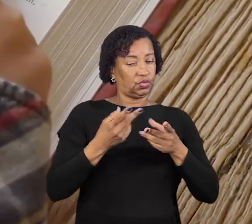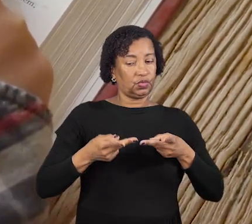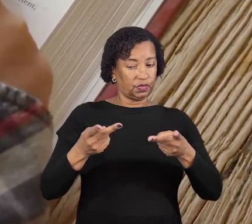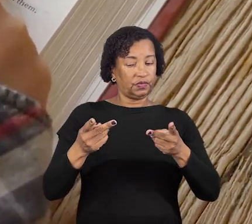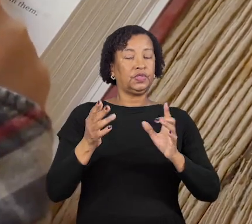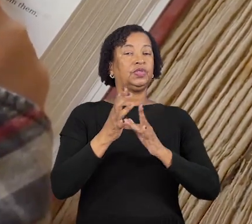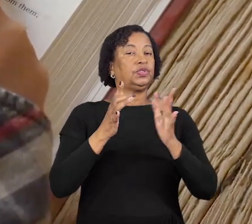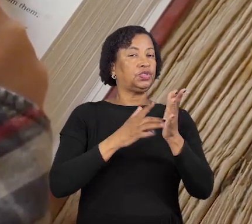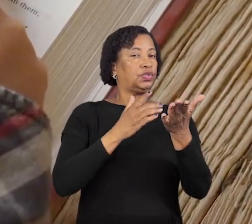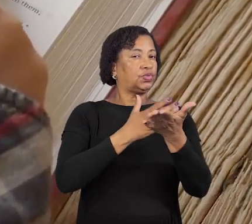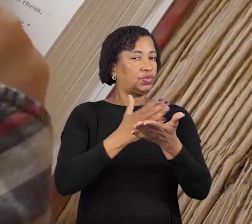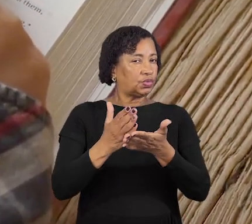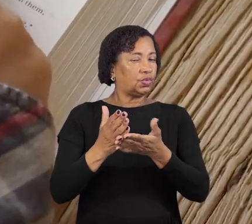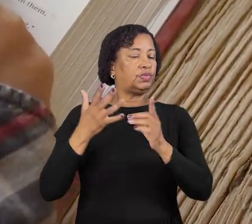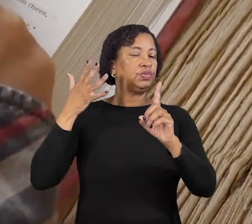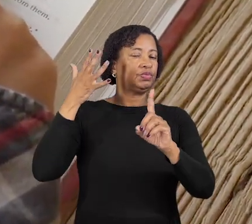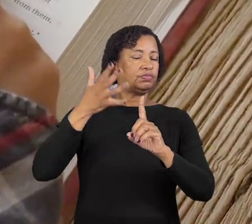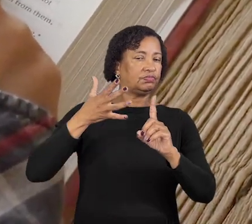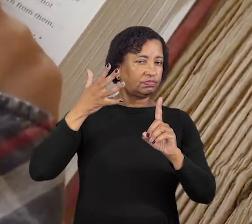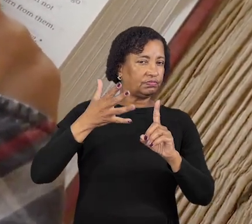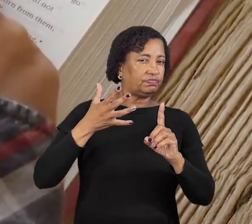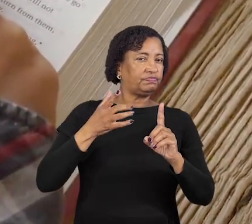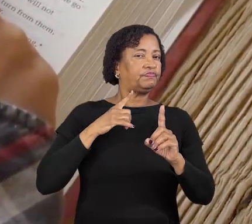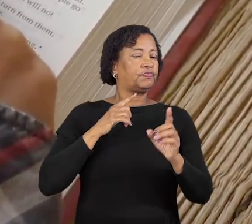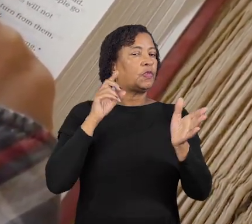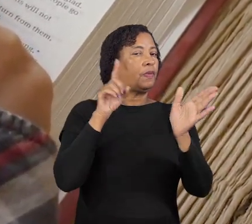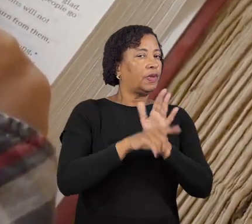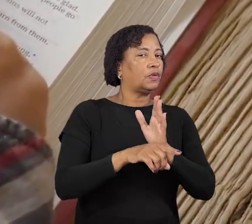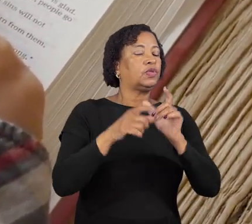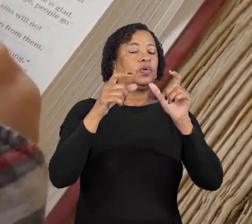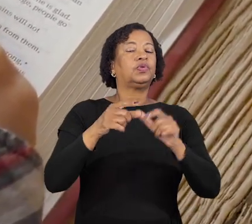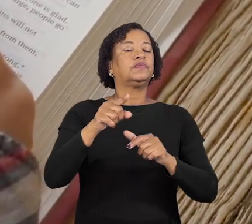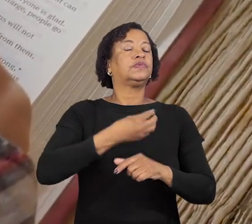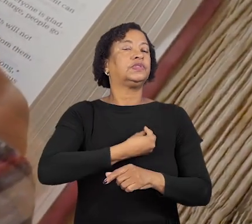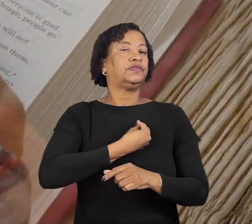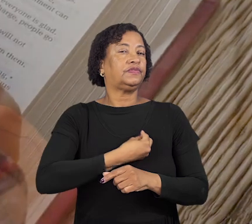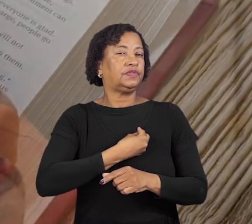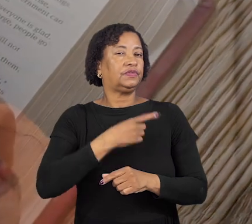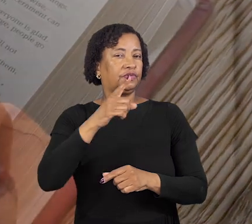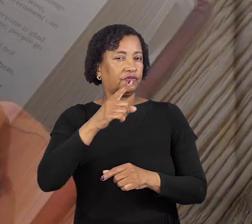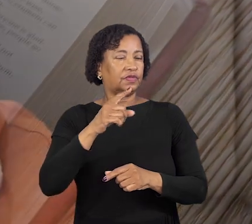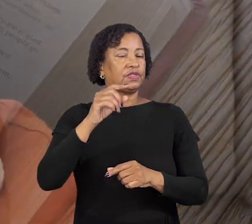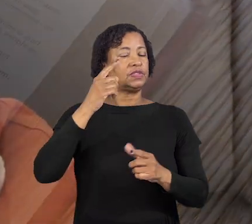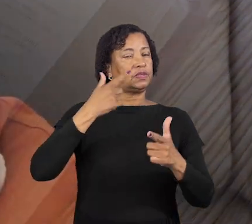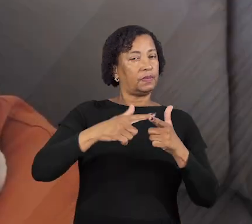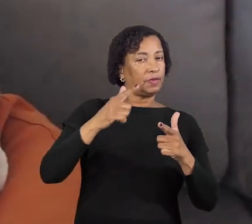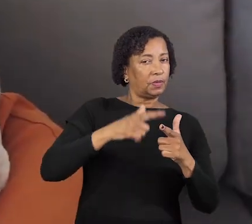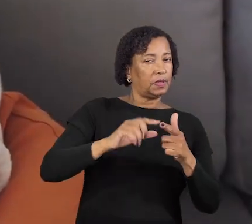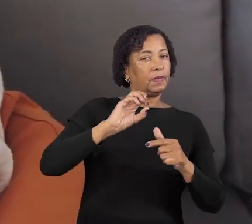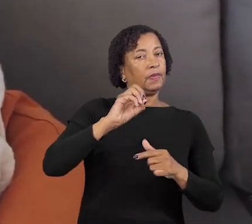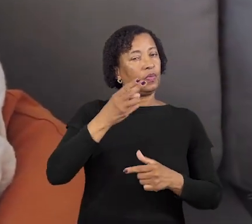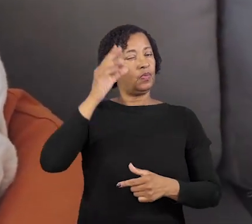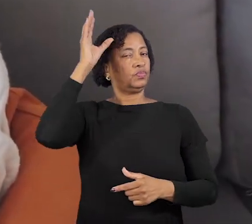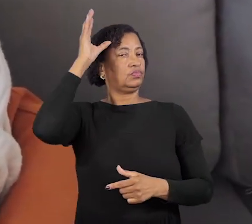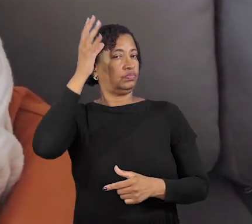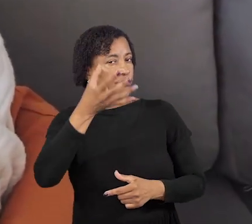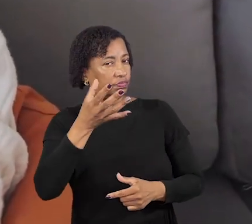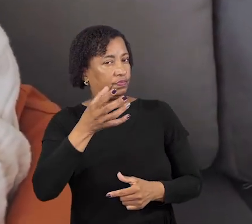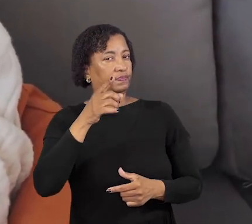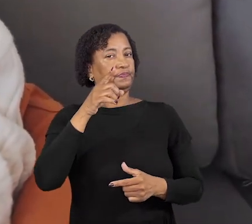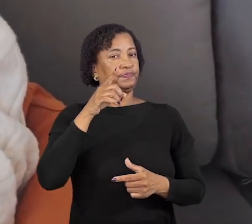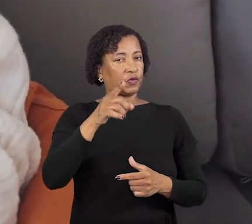Jesus iniciou o primeiro retiro espiritual com a pergunta, onde você está? Você é parte do problema ou da